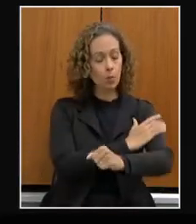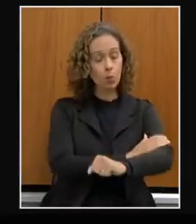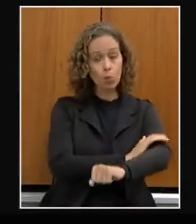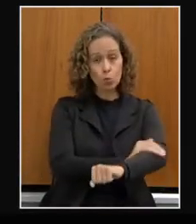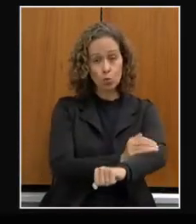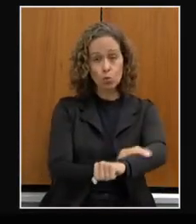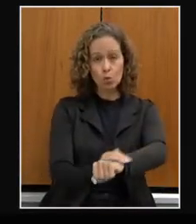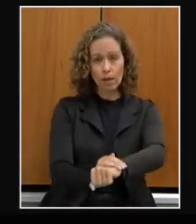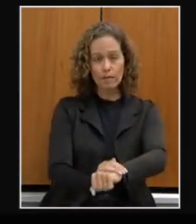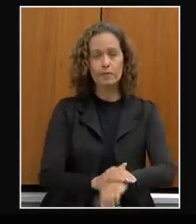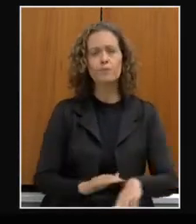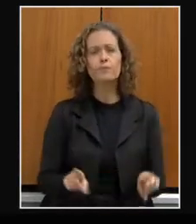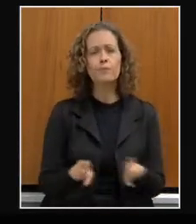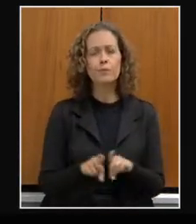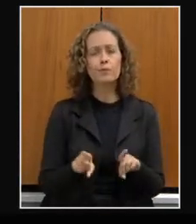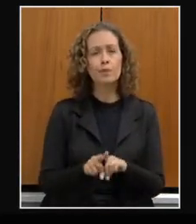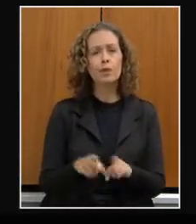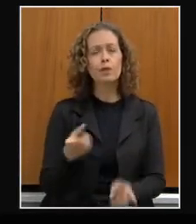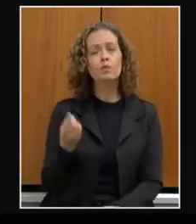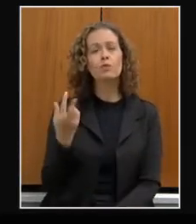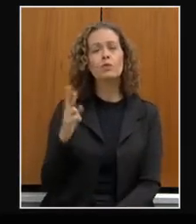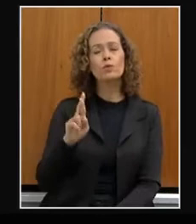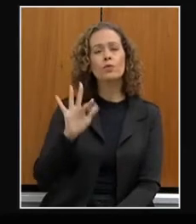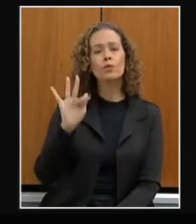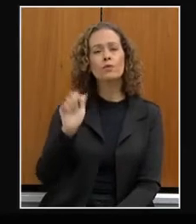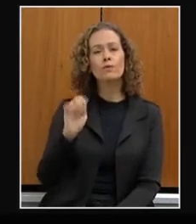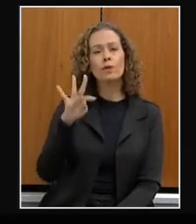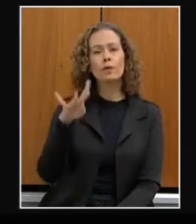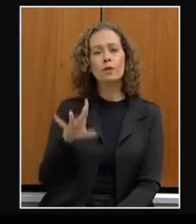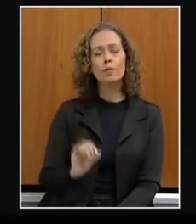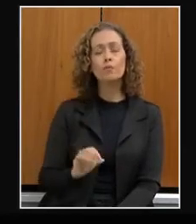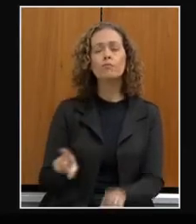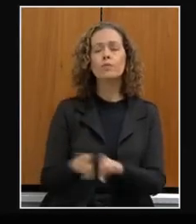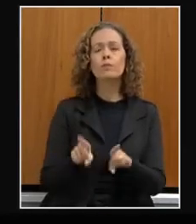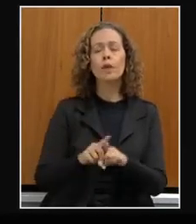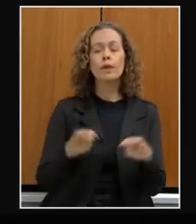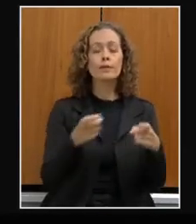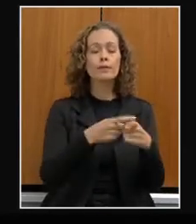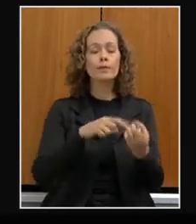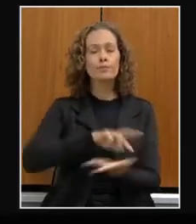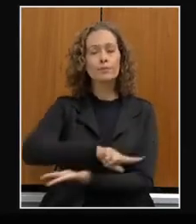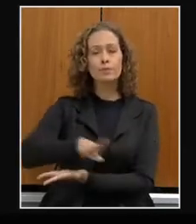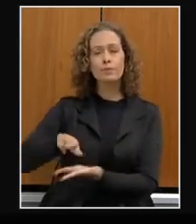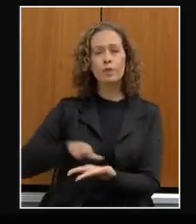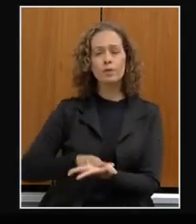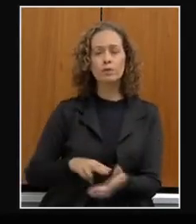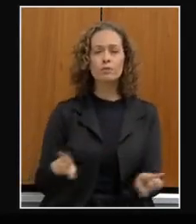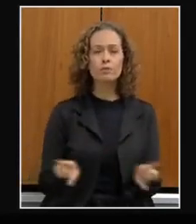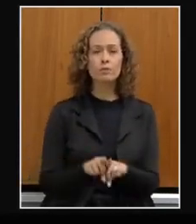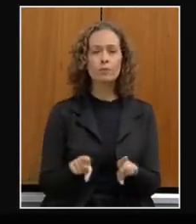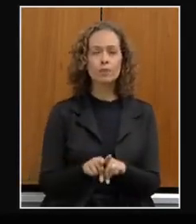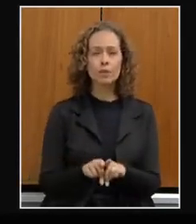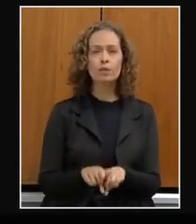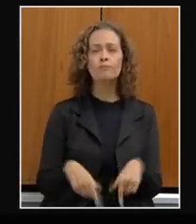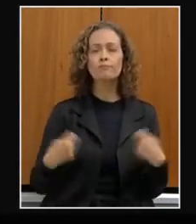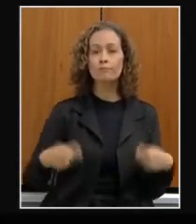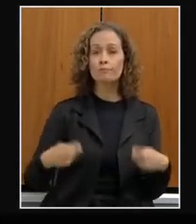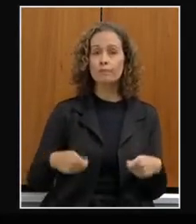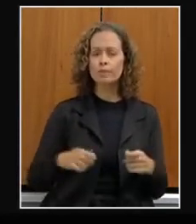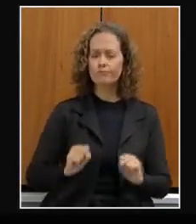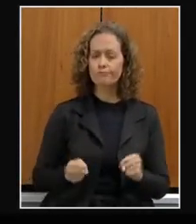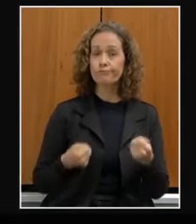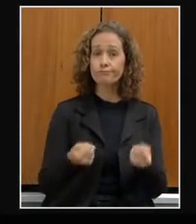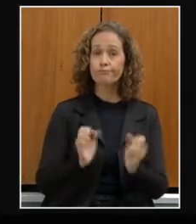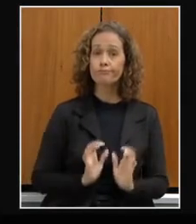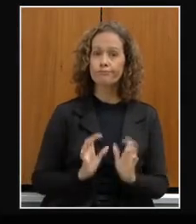doutor Fábio na questão de médicos também criar uma força é importante a força tarefa